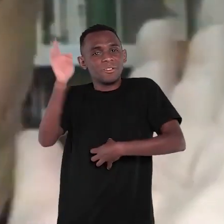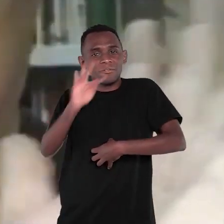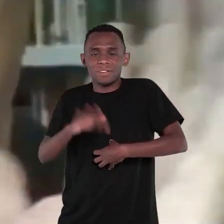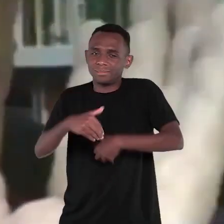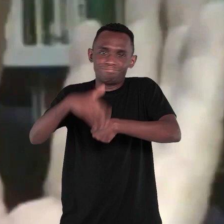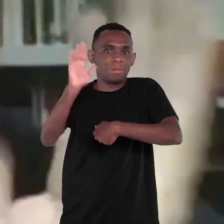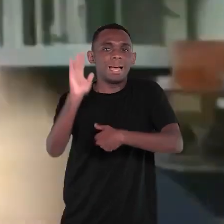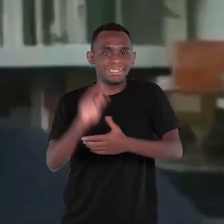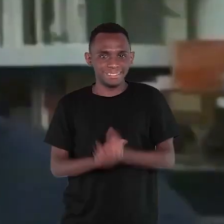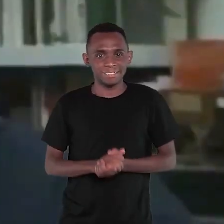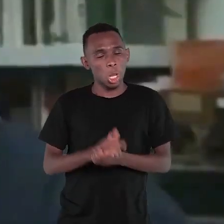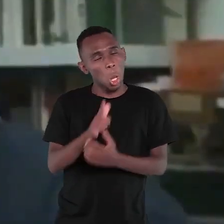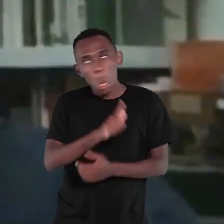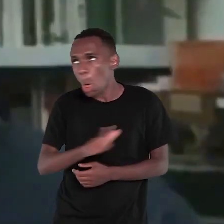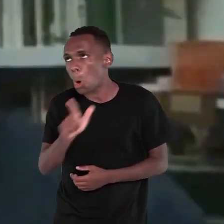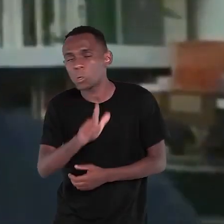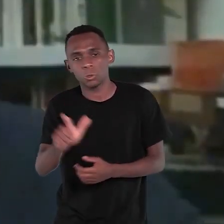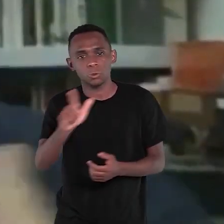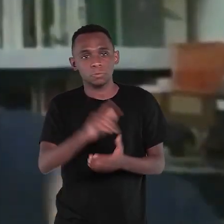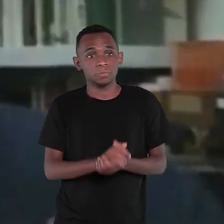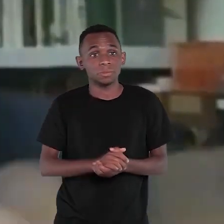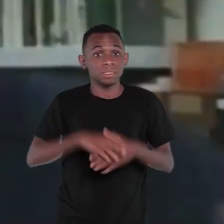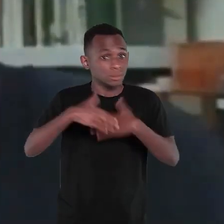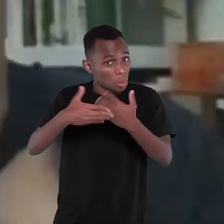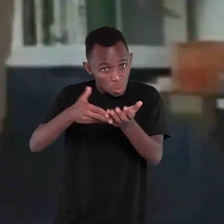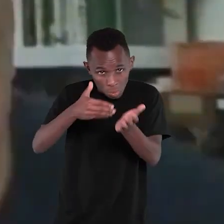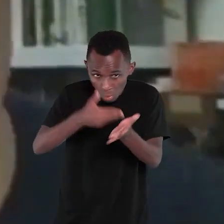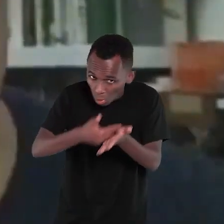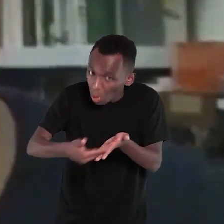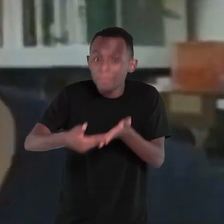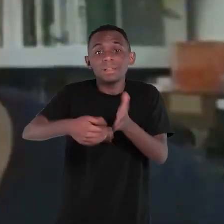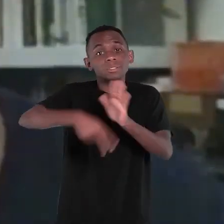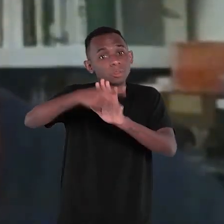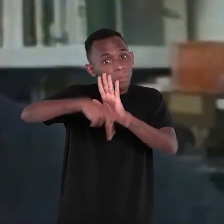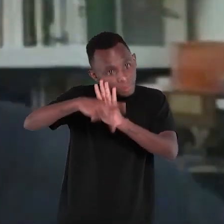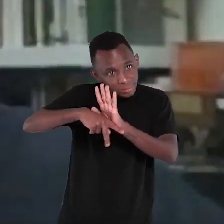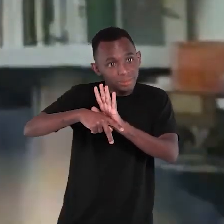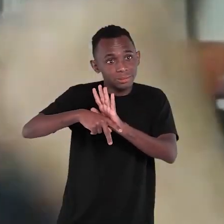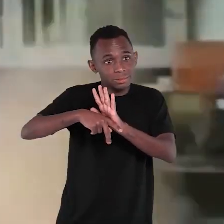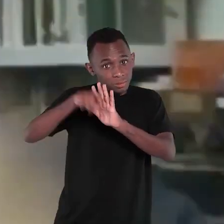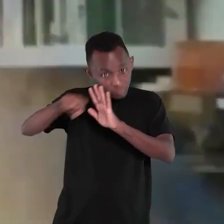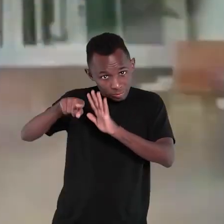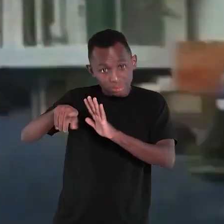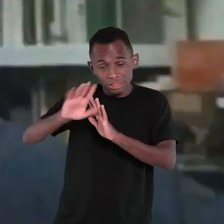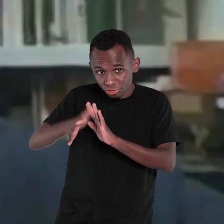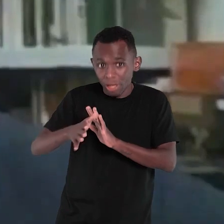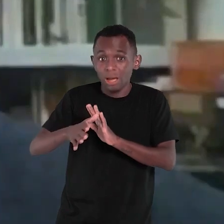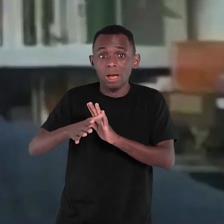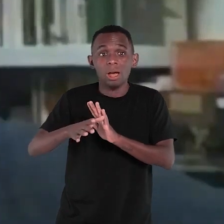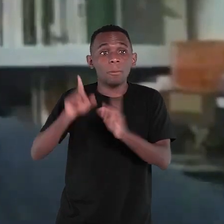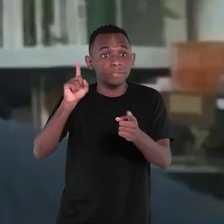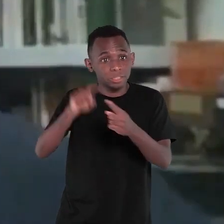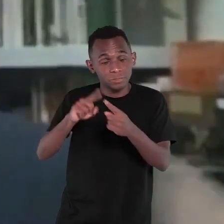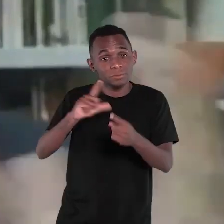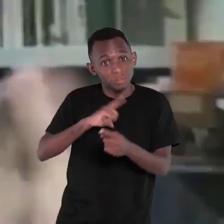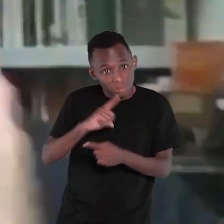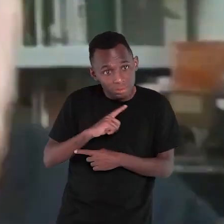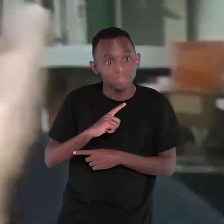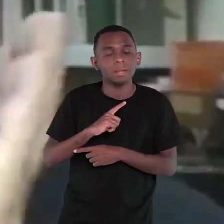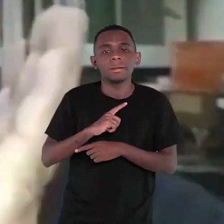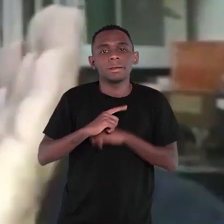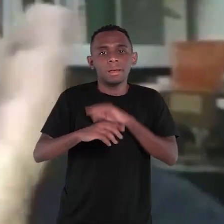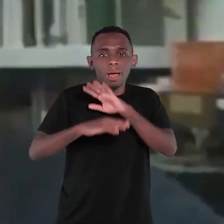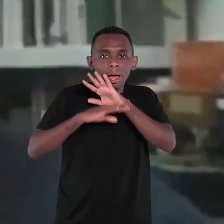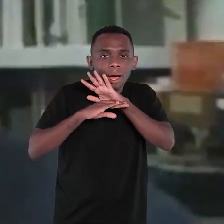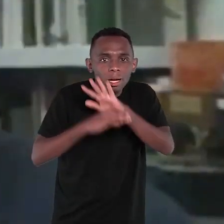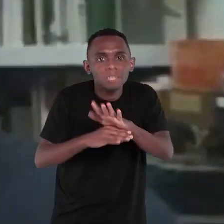feliz, né? Claro. Então, já começa assim o programa, né? Falando que, olha, você já está ganhando, né? Mas isso